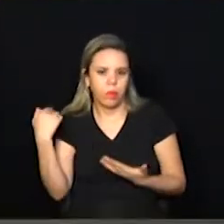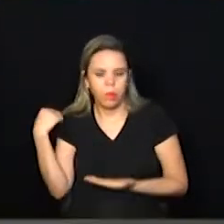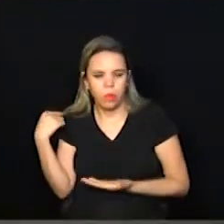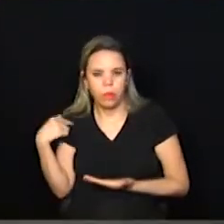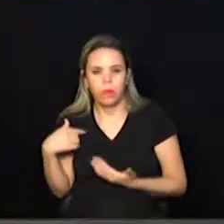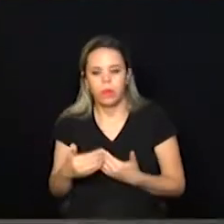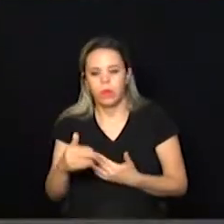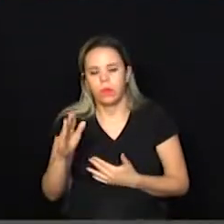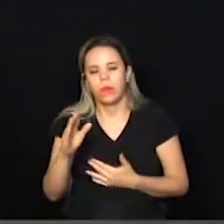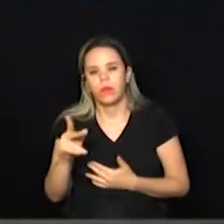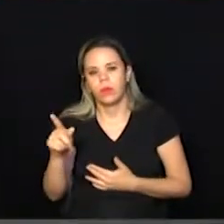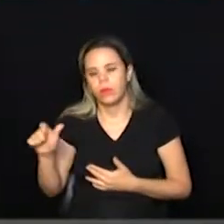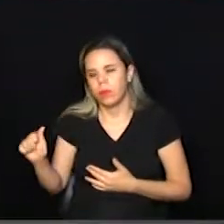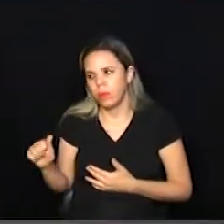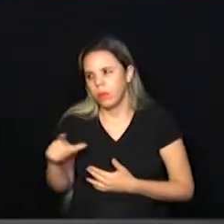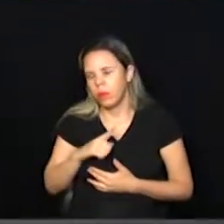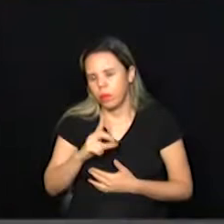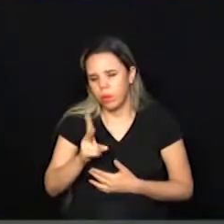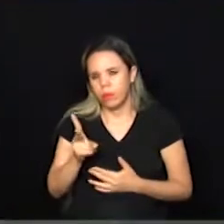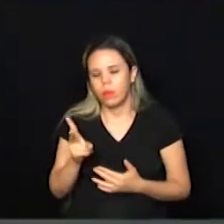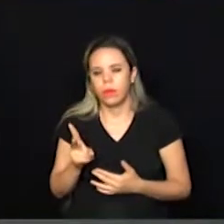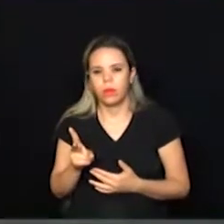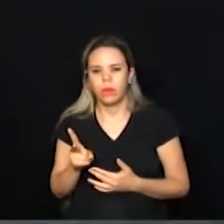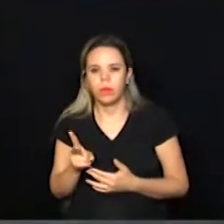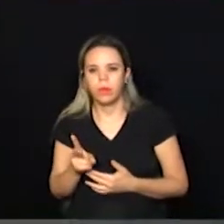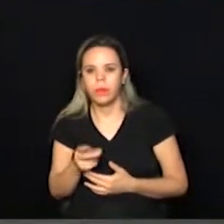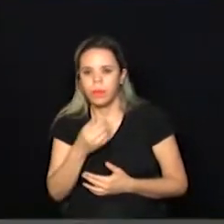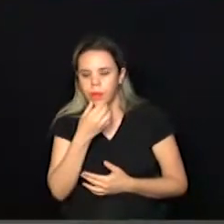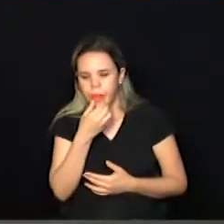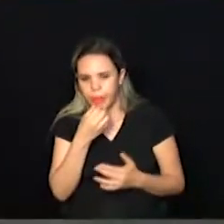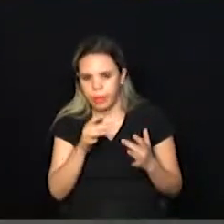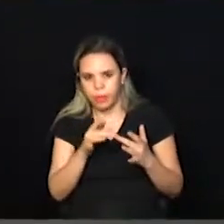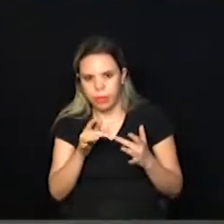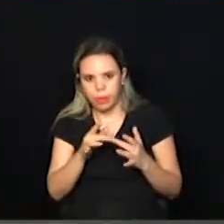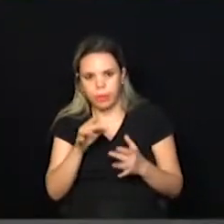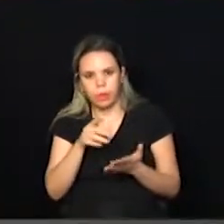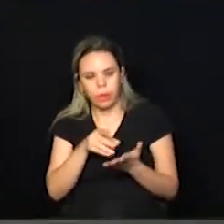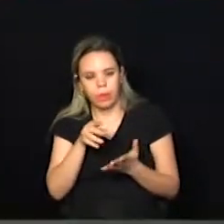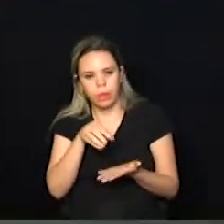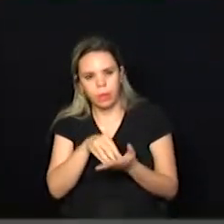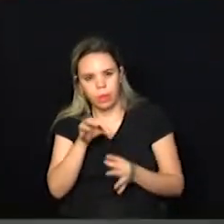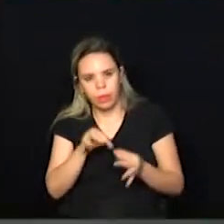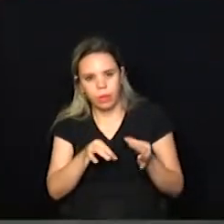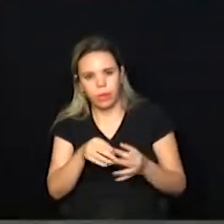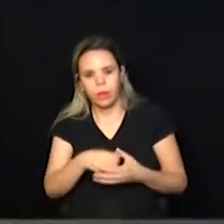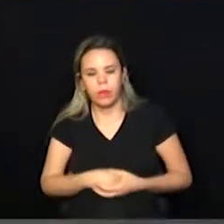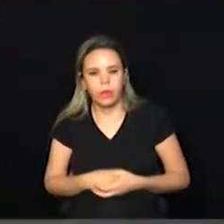partir disso, a Paula tem mantido contato com o promotor, que é o